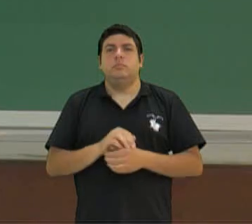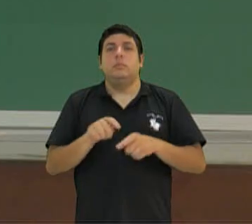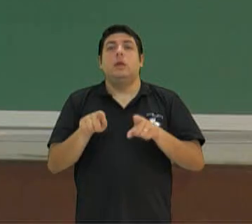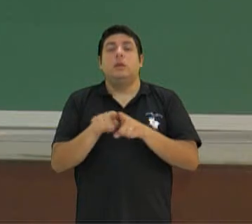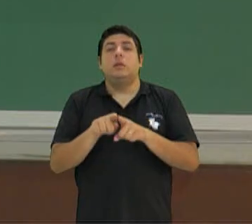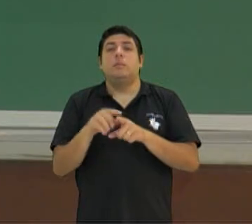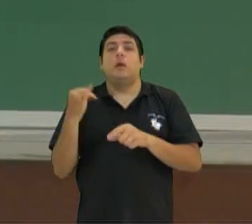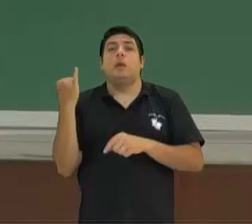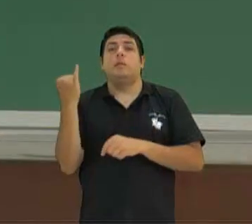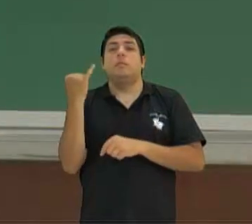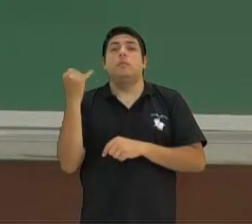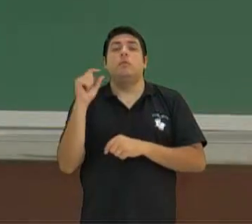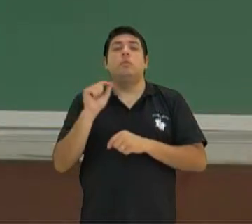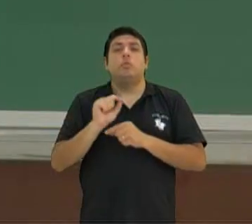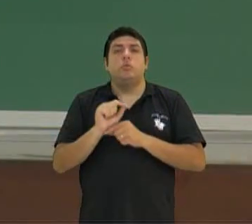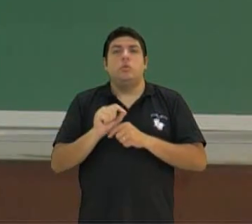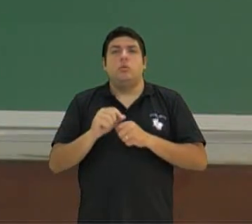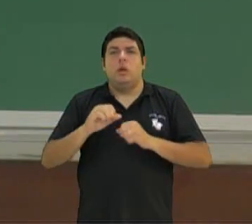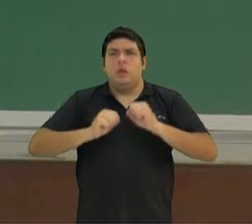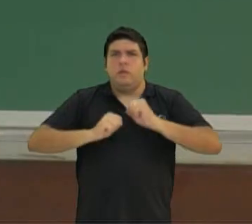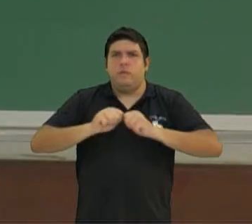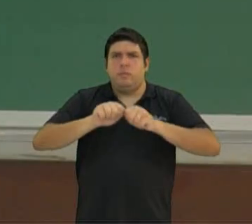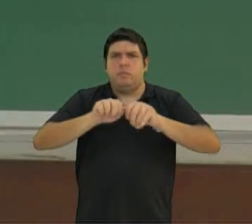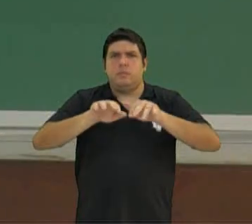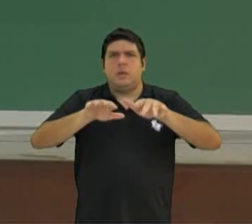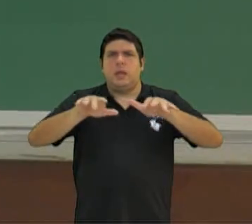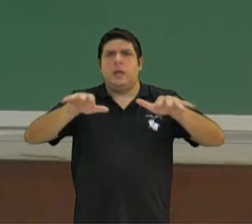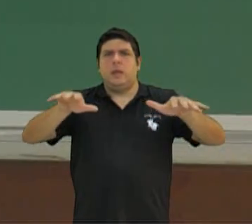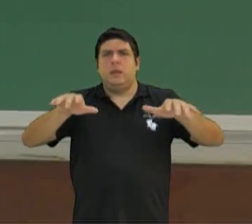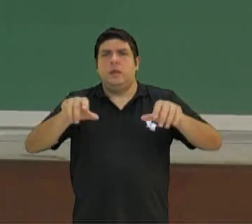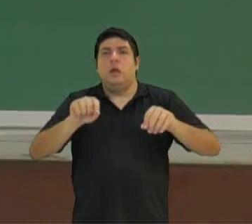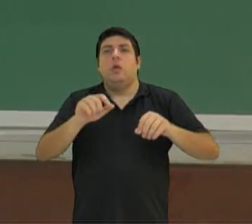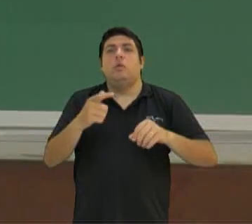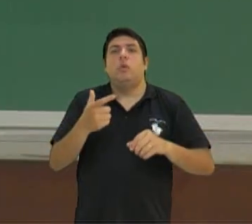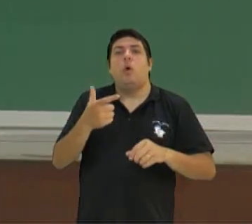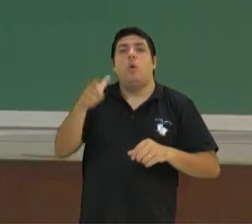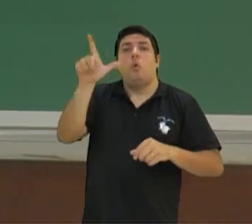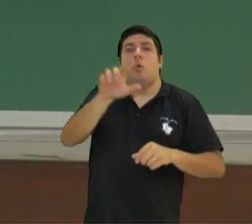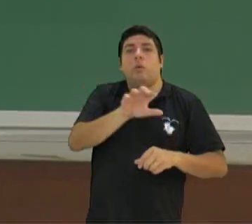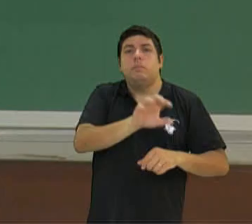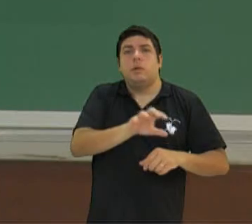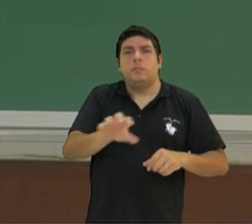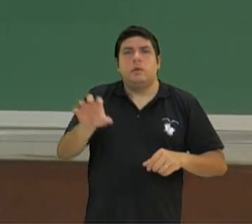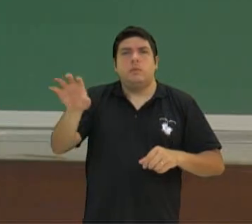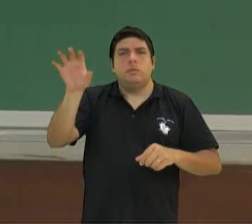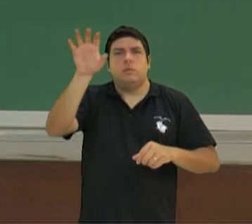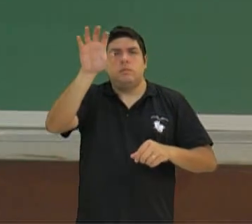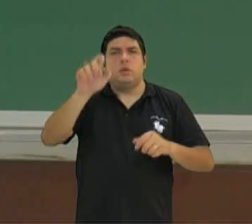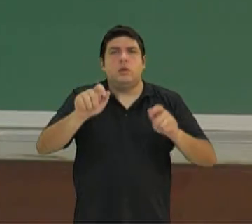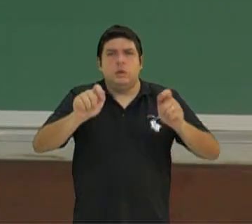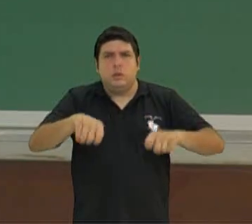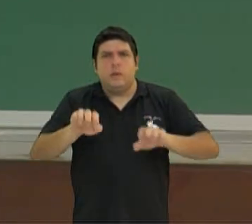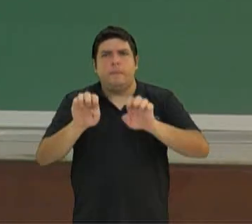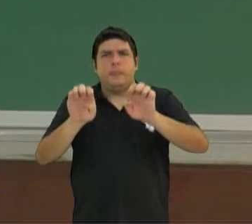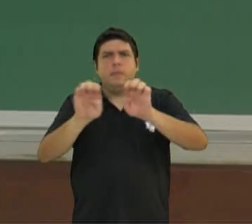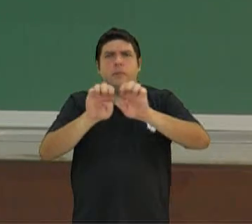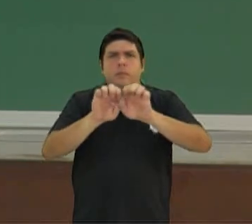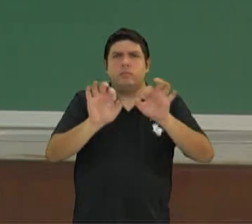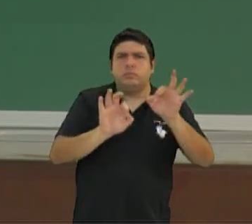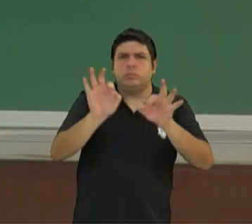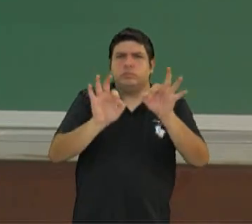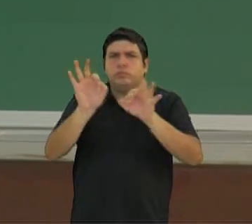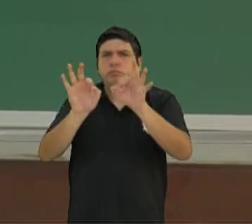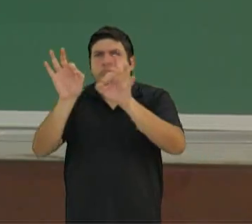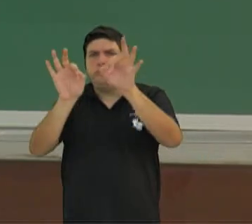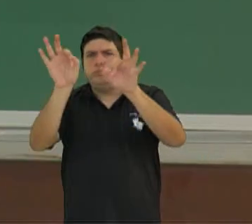da desconcentração. Permite que outras regiões também tenham melhores condições de infraestrutura, oferta de